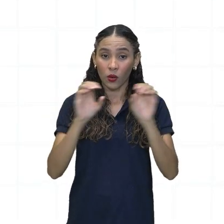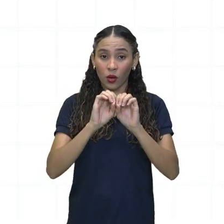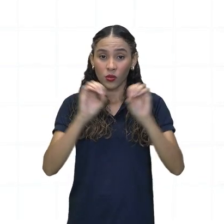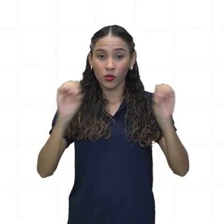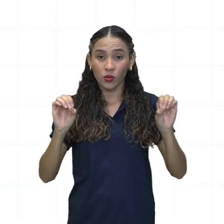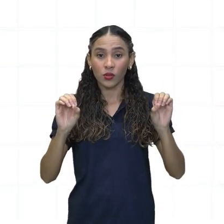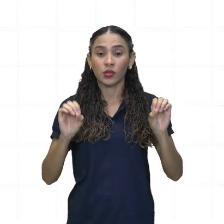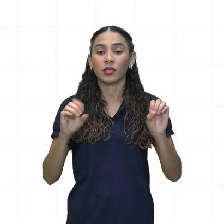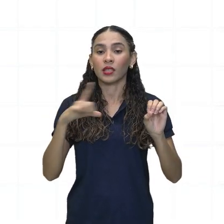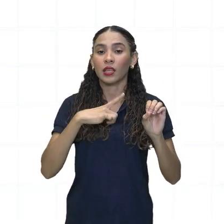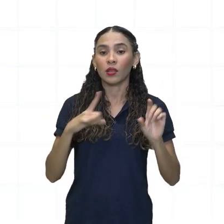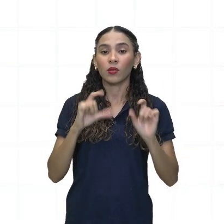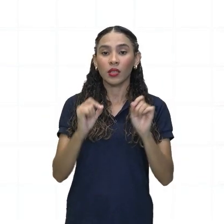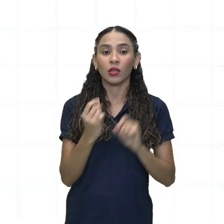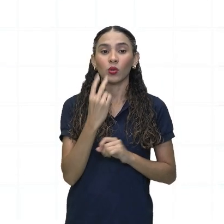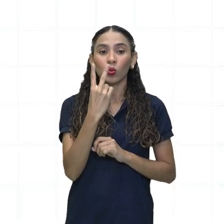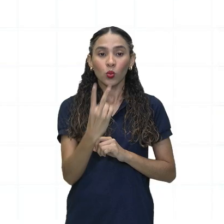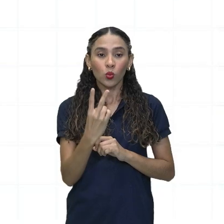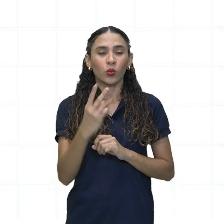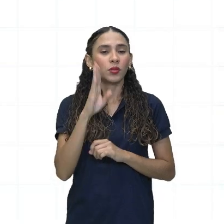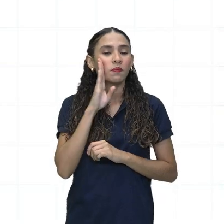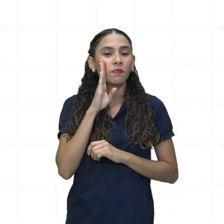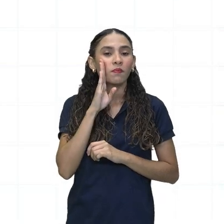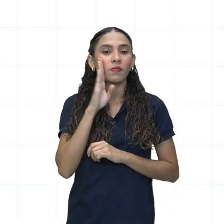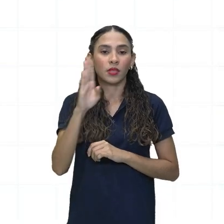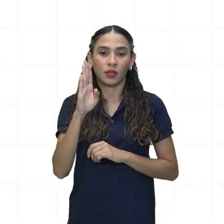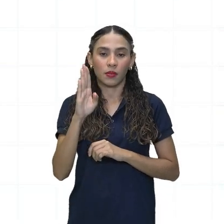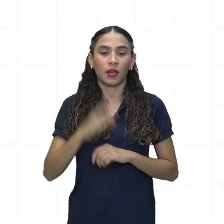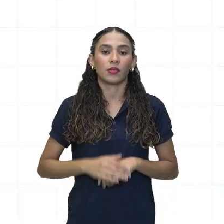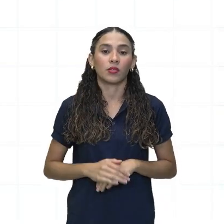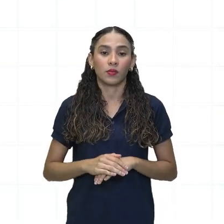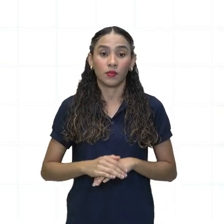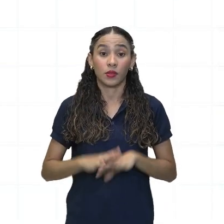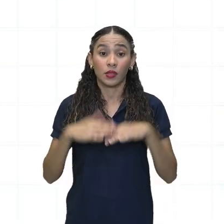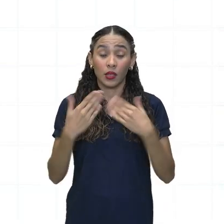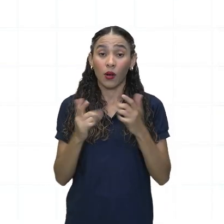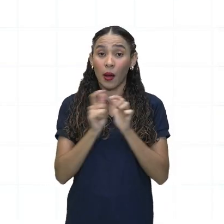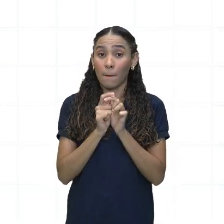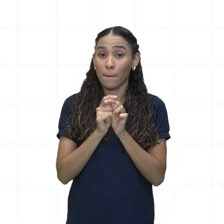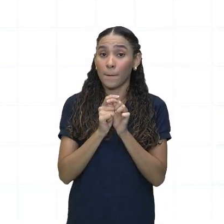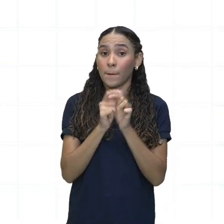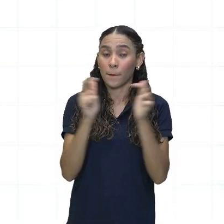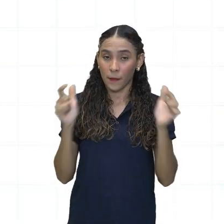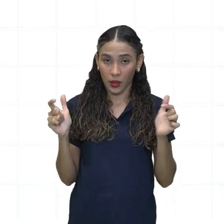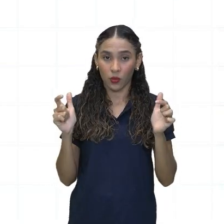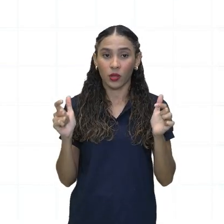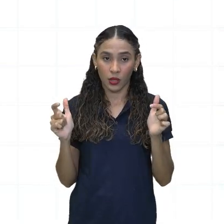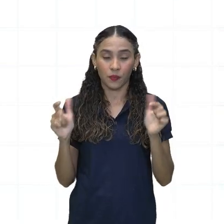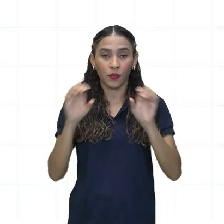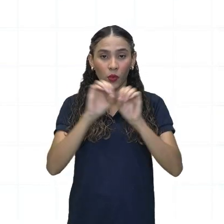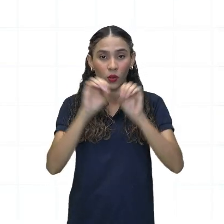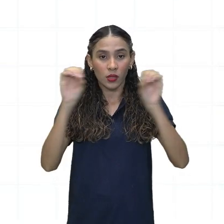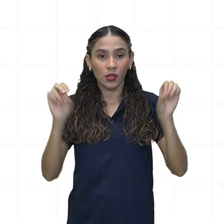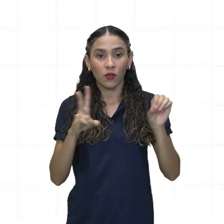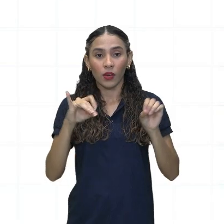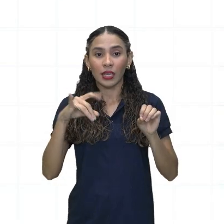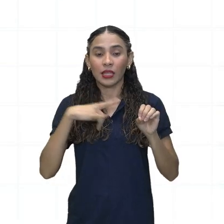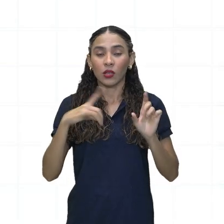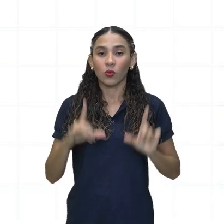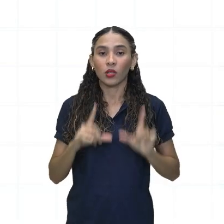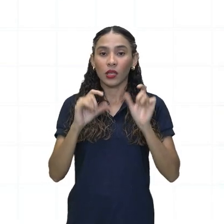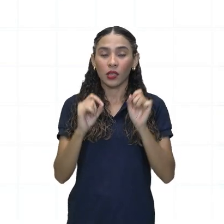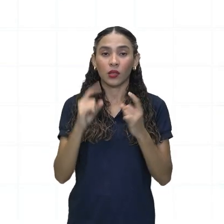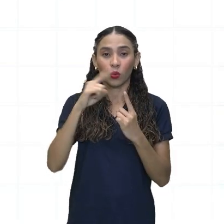é composta por duas partes principais. Foco nisso, a maioria das orações vai ter essas